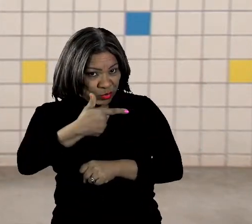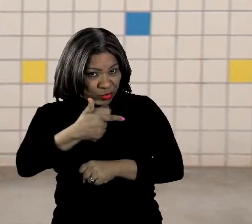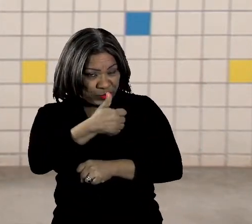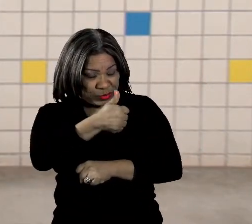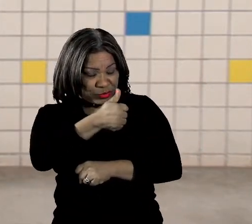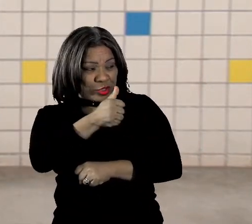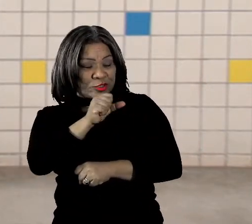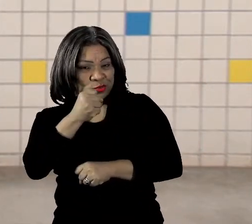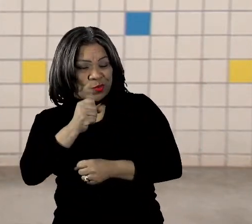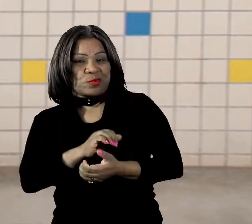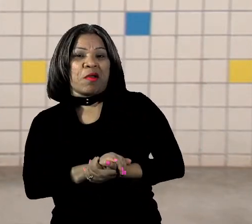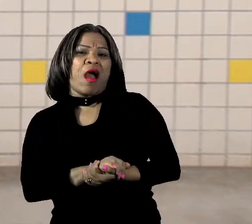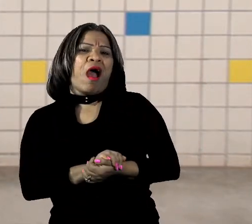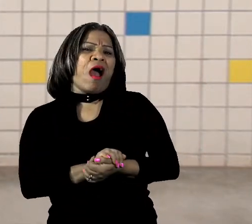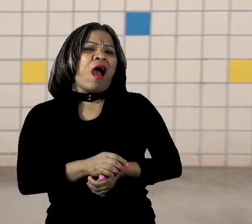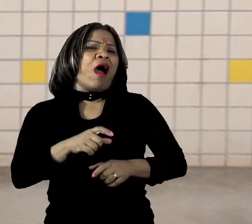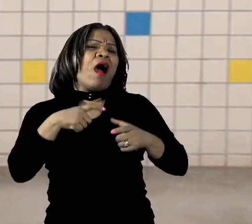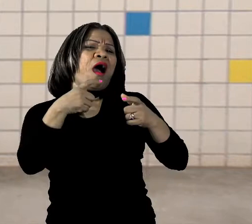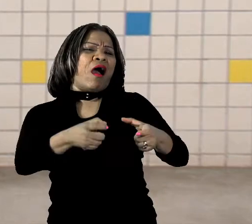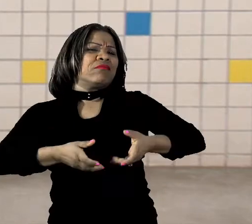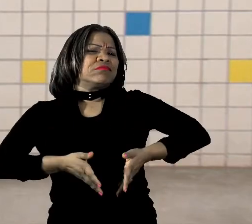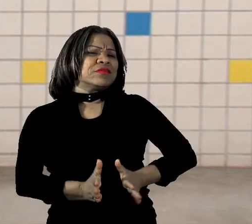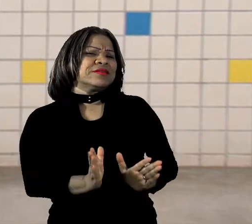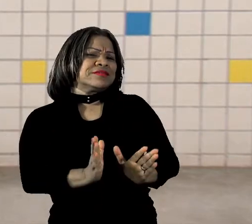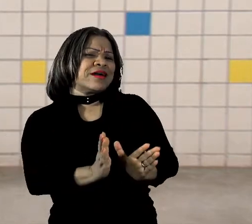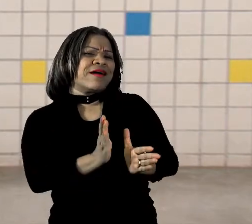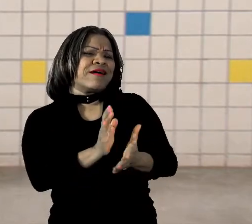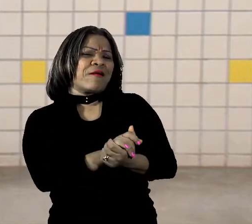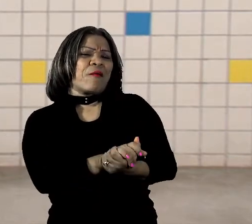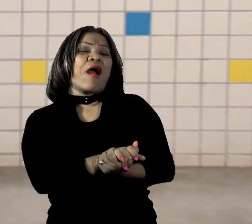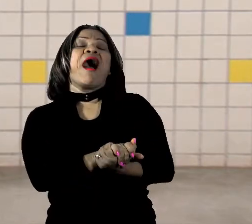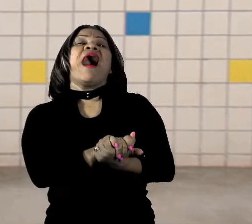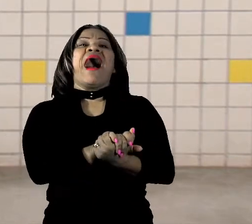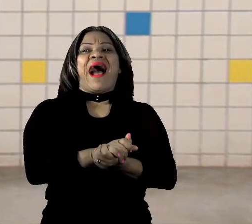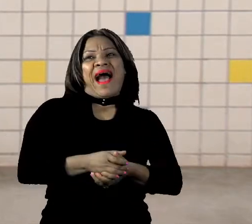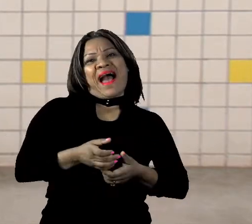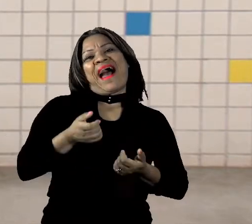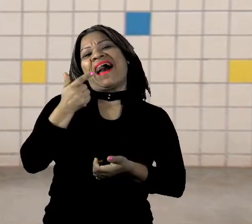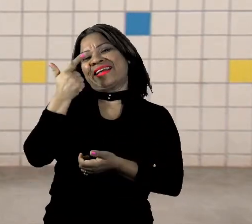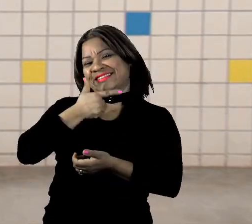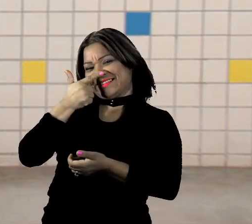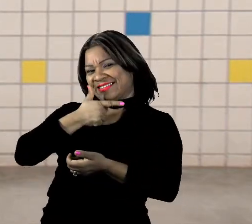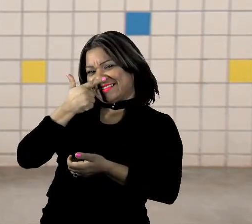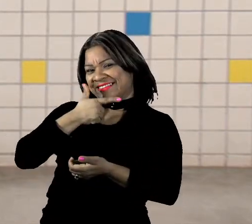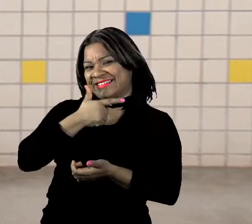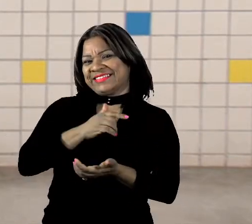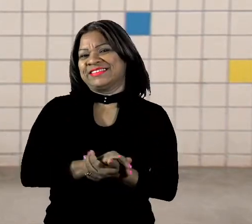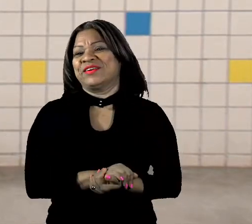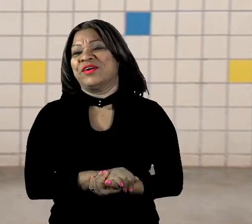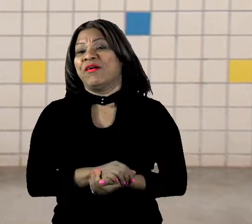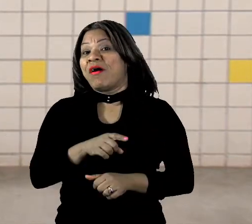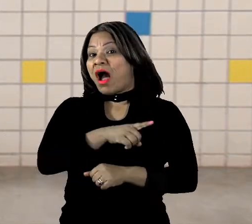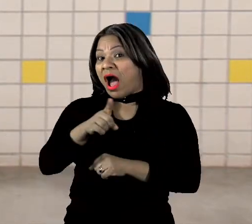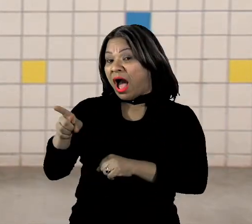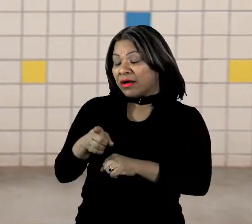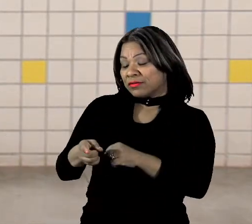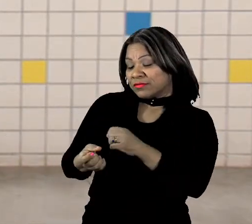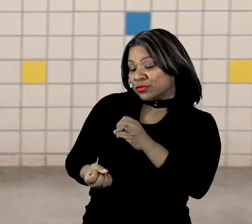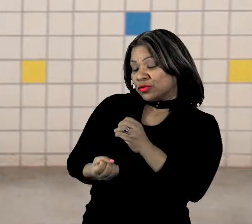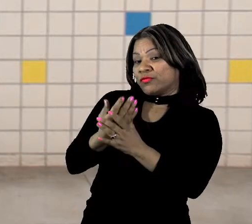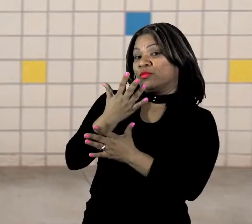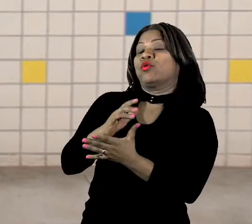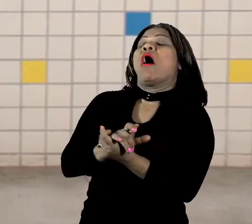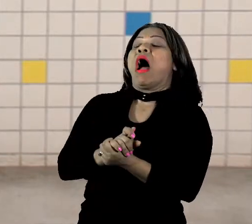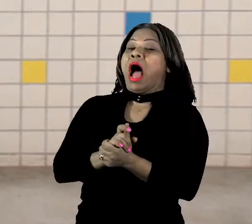mas e onde você nasceu? E ela sorriu de novo. Eu falei, tá, Francisquinha, onde você foi produzida? Ela falou, em Porto